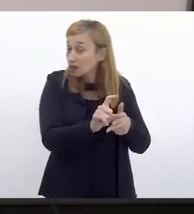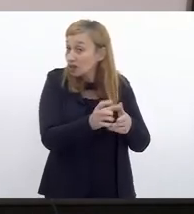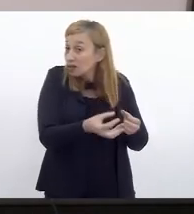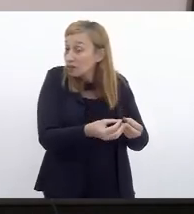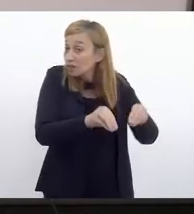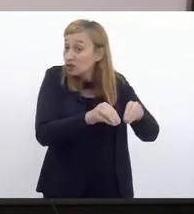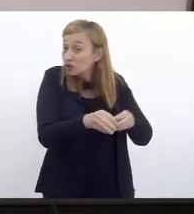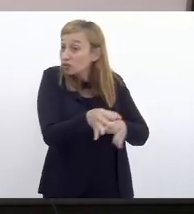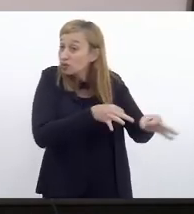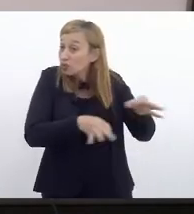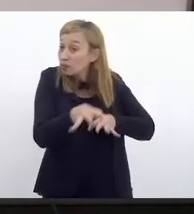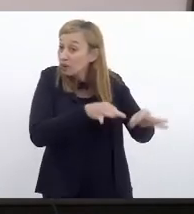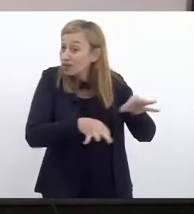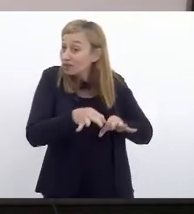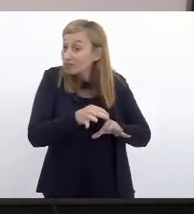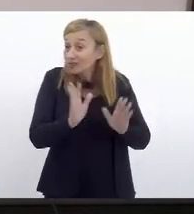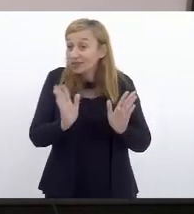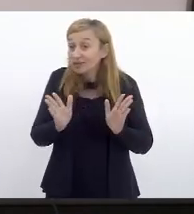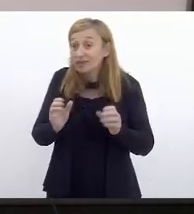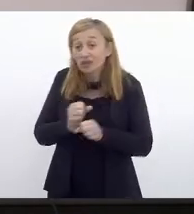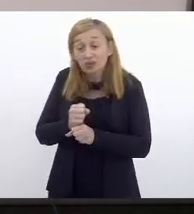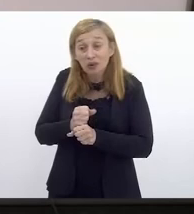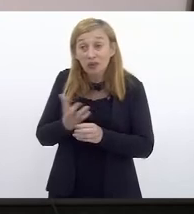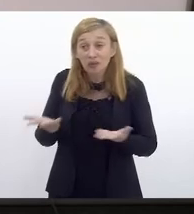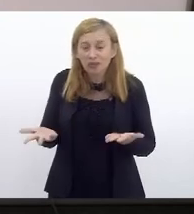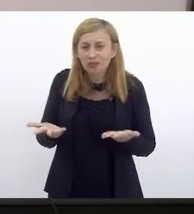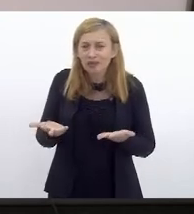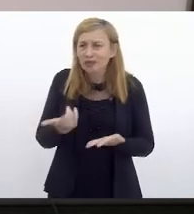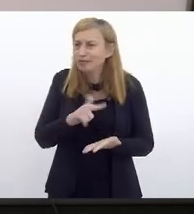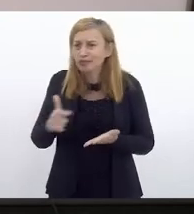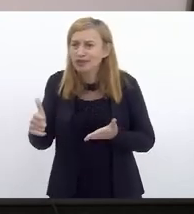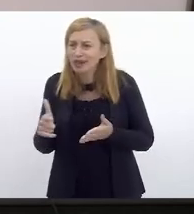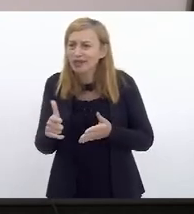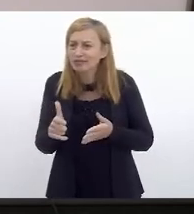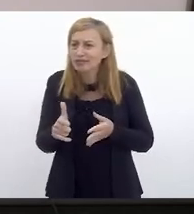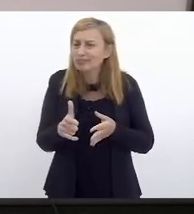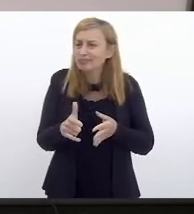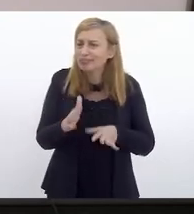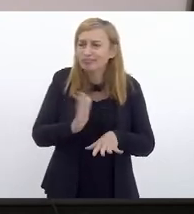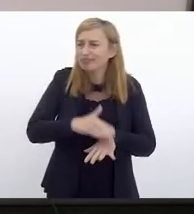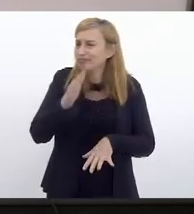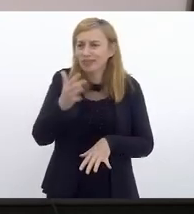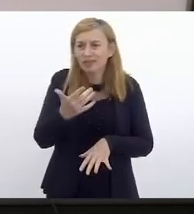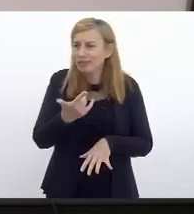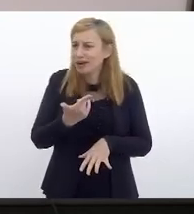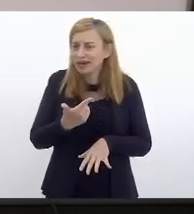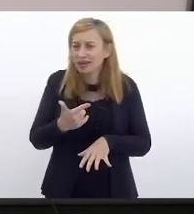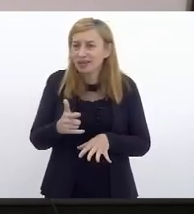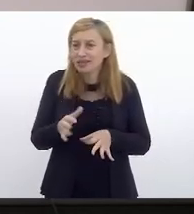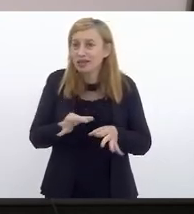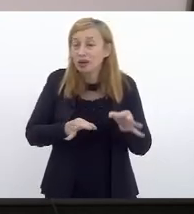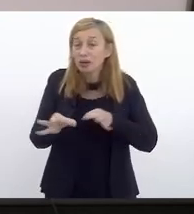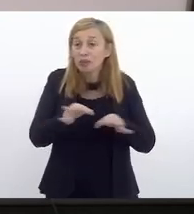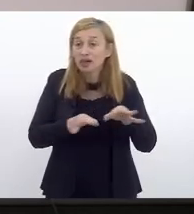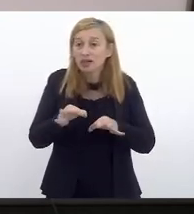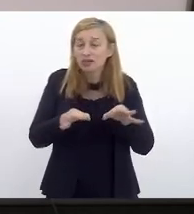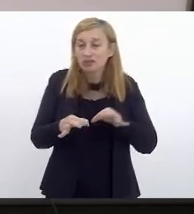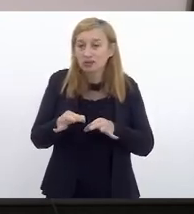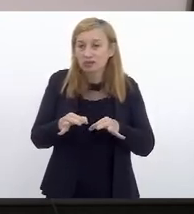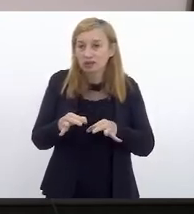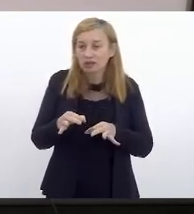plano atuarial. E não tem mais plano atuarial, doutor Henrique, porque o Rio